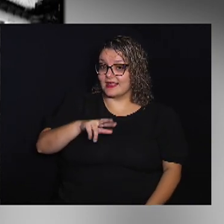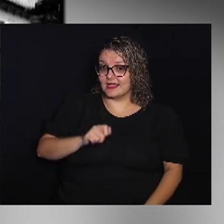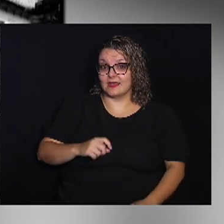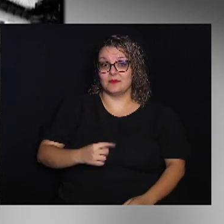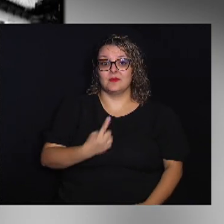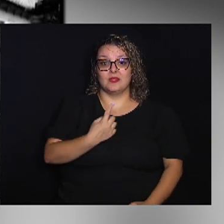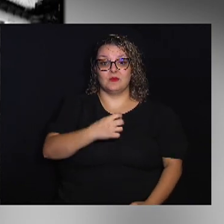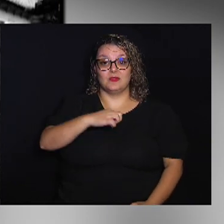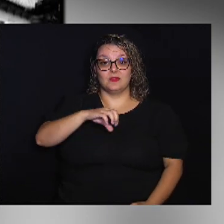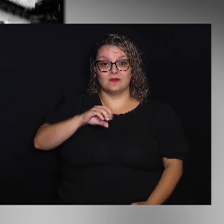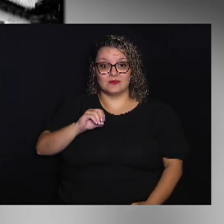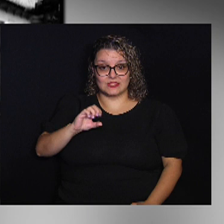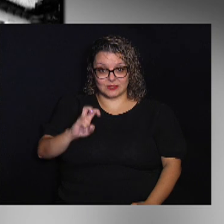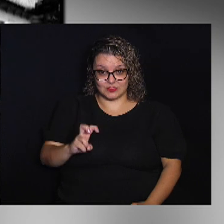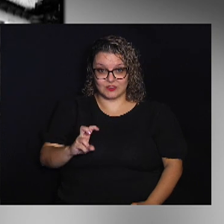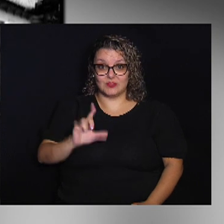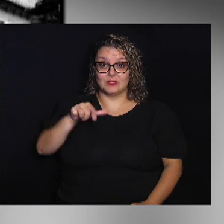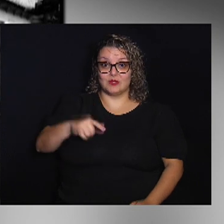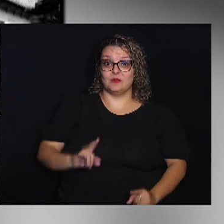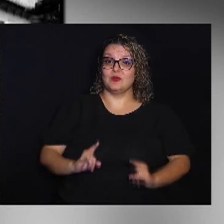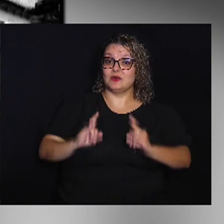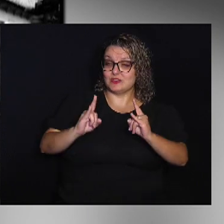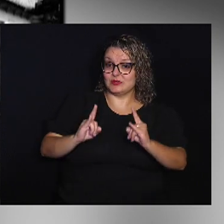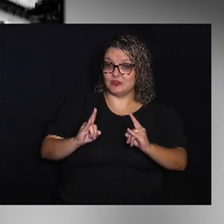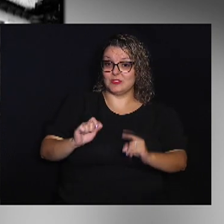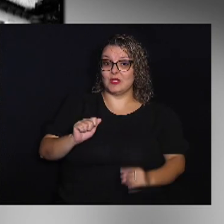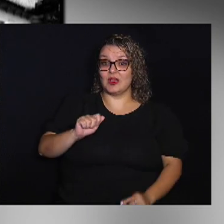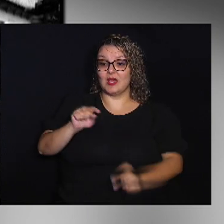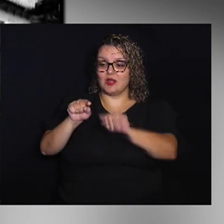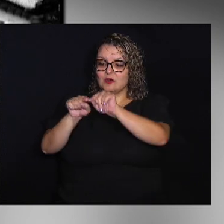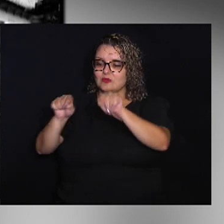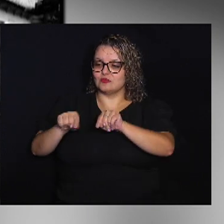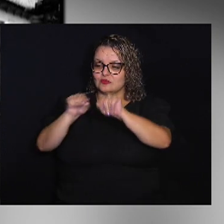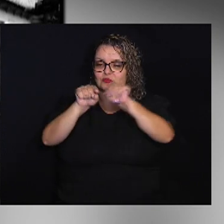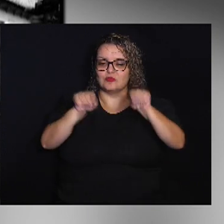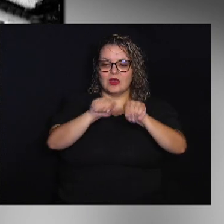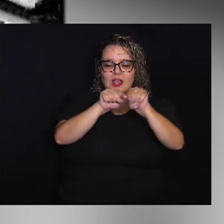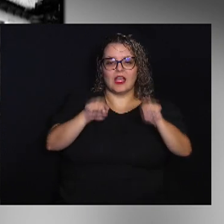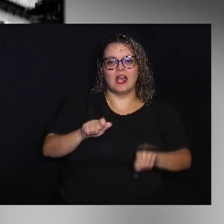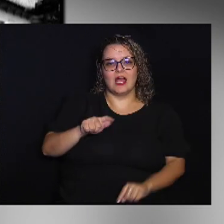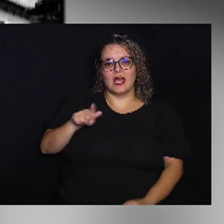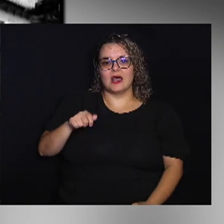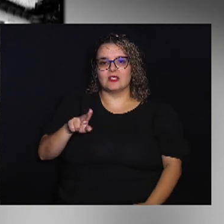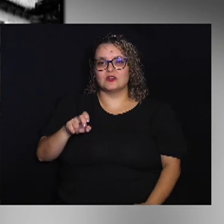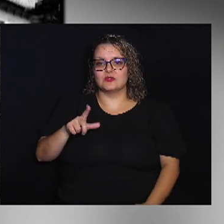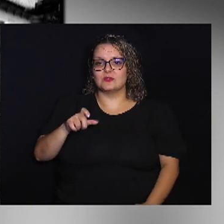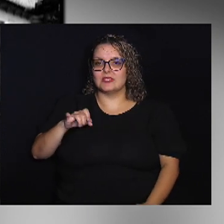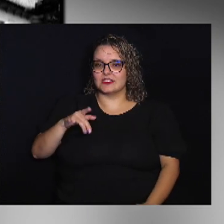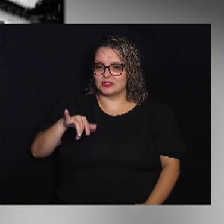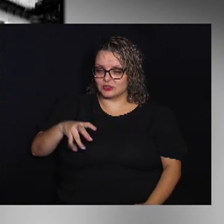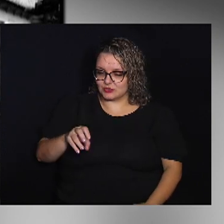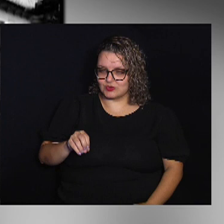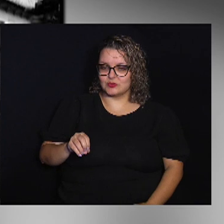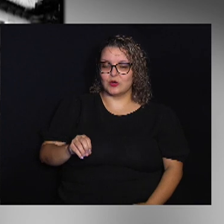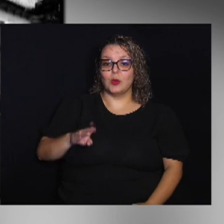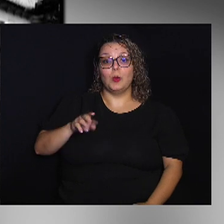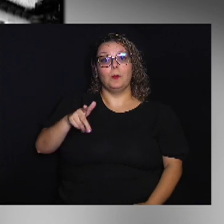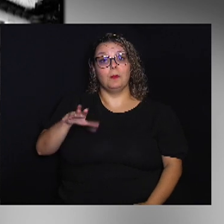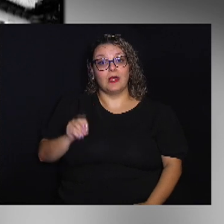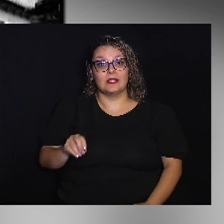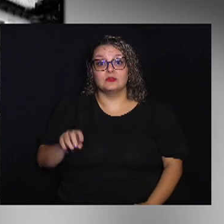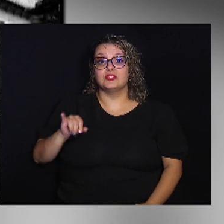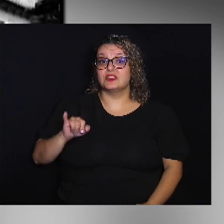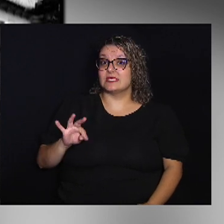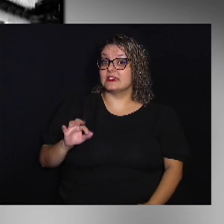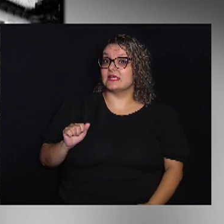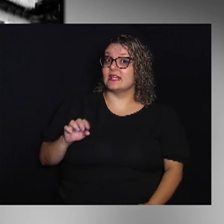1905. Na sequência, o Palácio dos Azulejos, que foi residência de Joaquim Ferreira Penteado, o Barão de Itatiba,